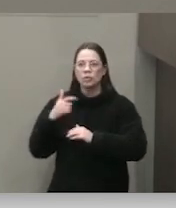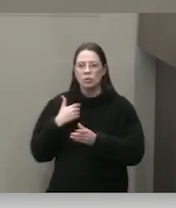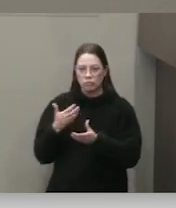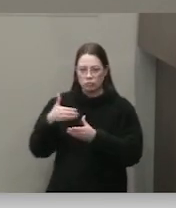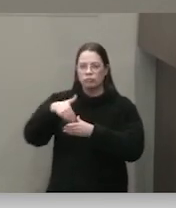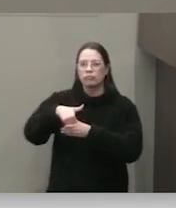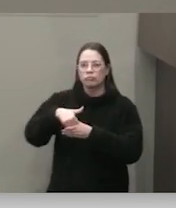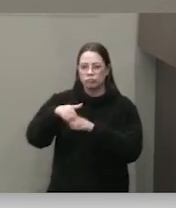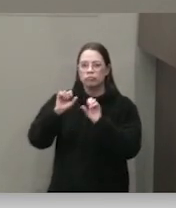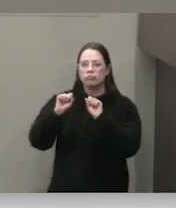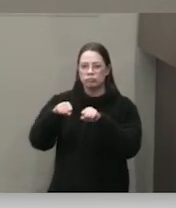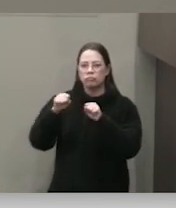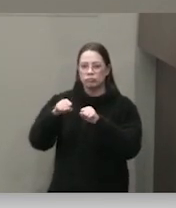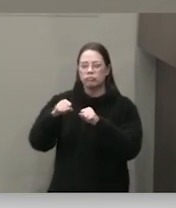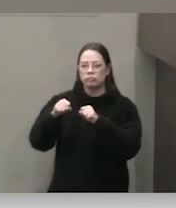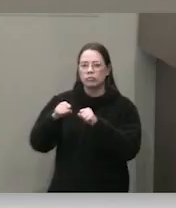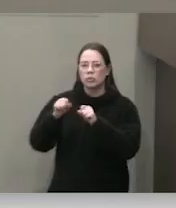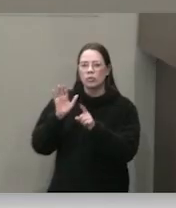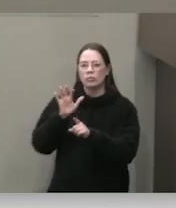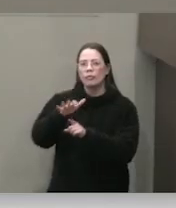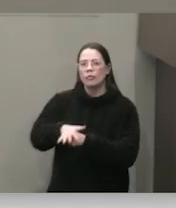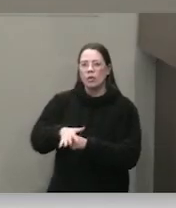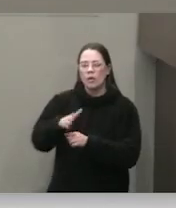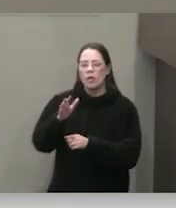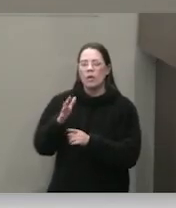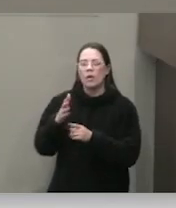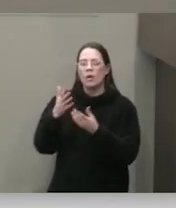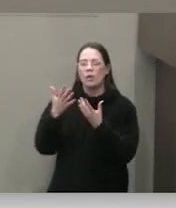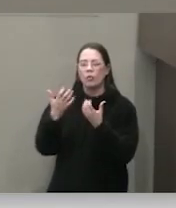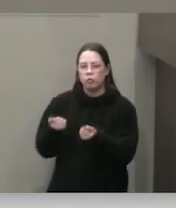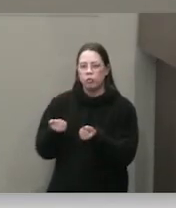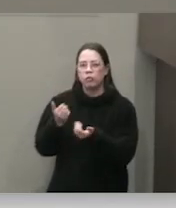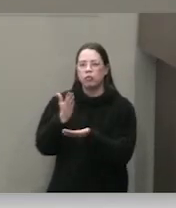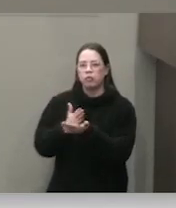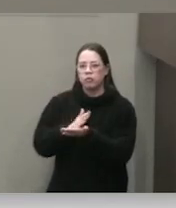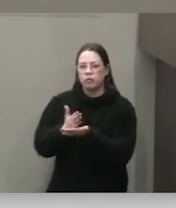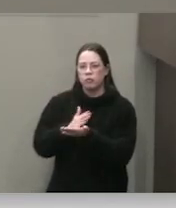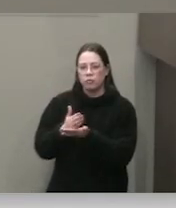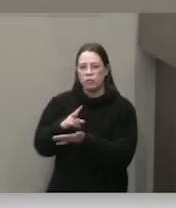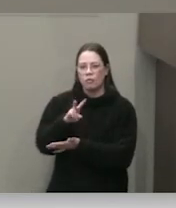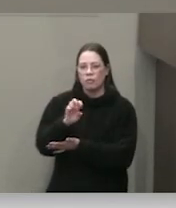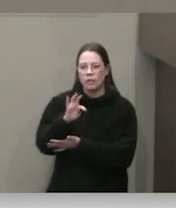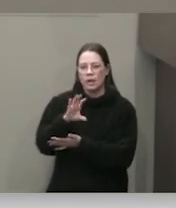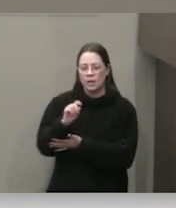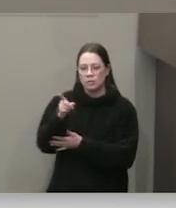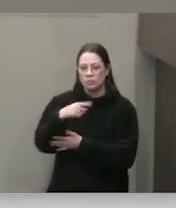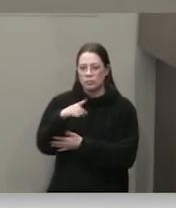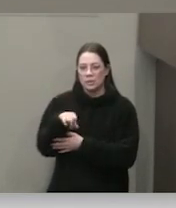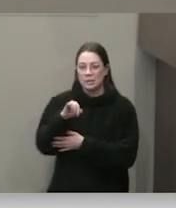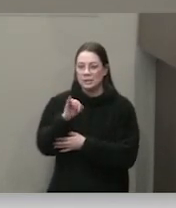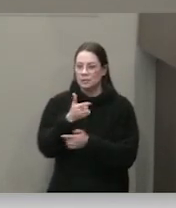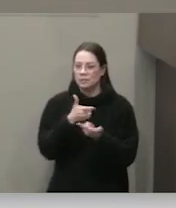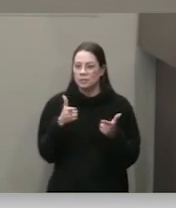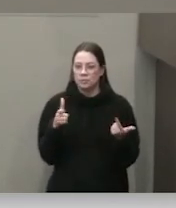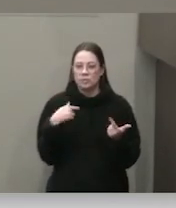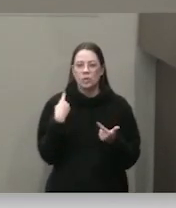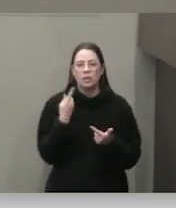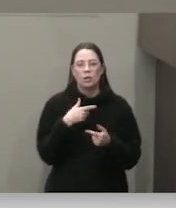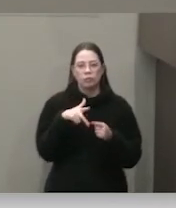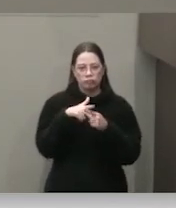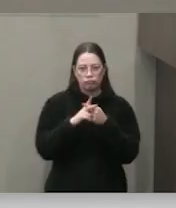voto pela derrubada, pelo acatamento do veto. Mas caso não tenha esta construção, eu vou colocar